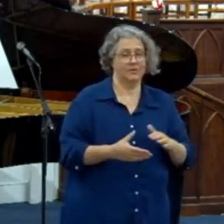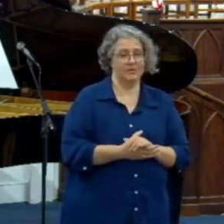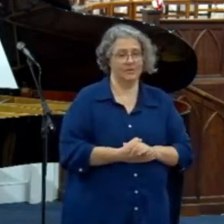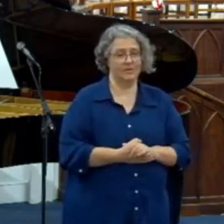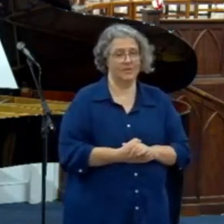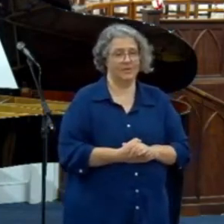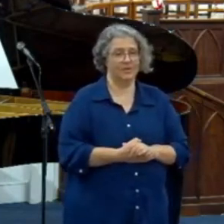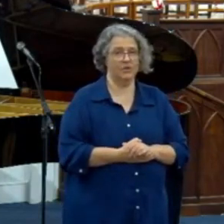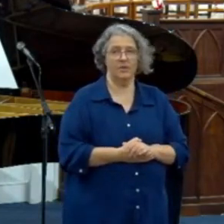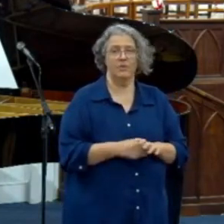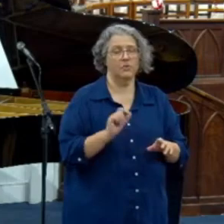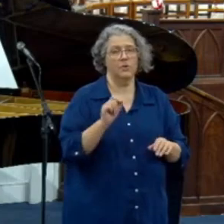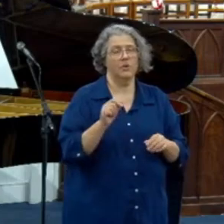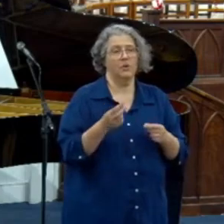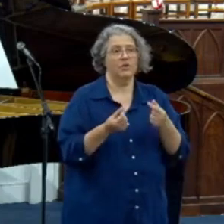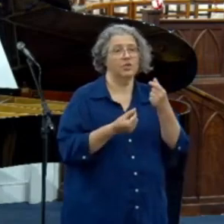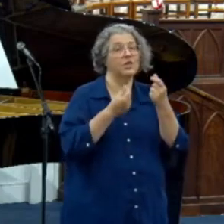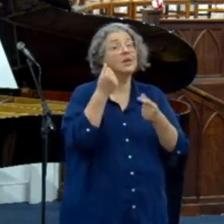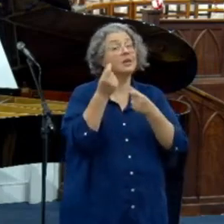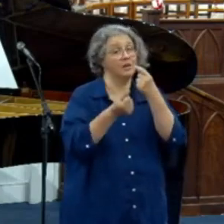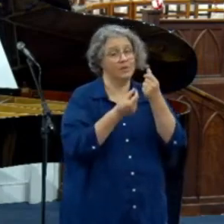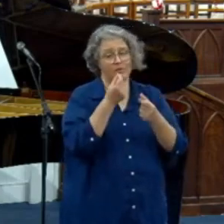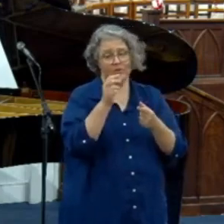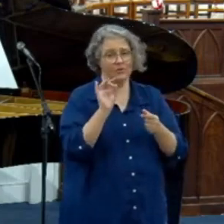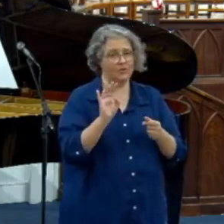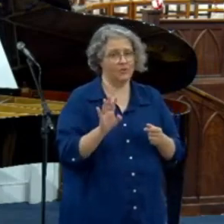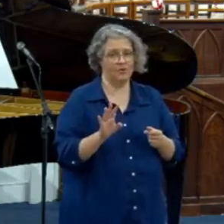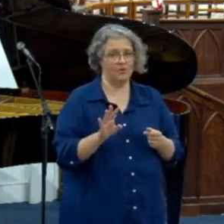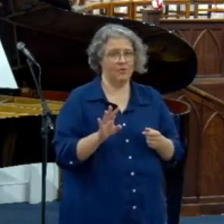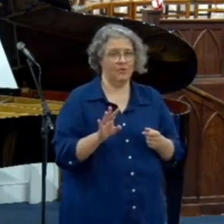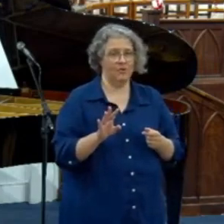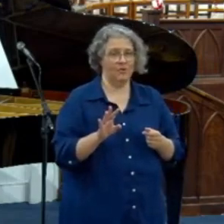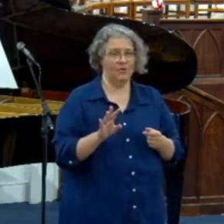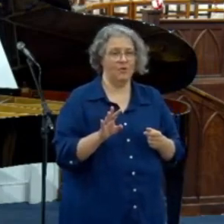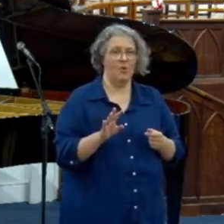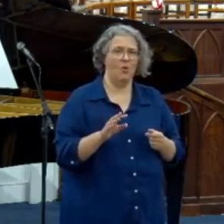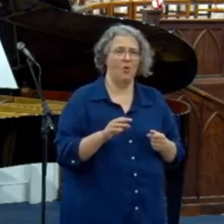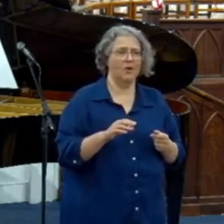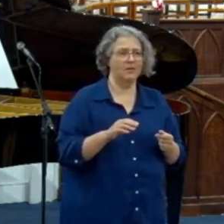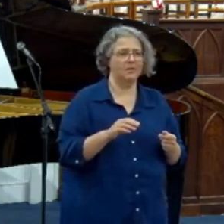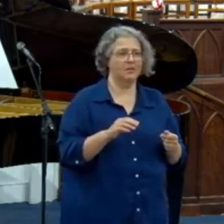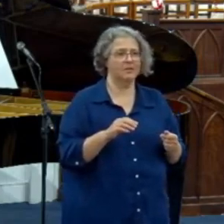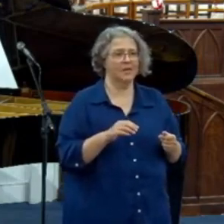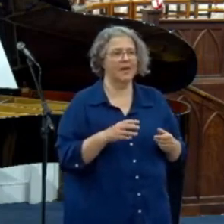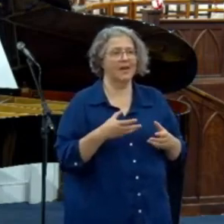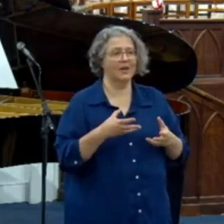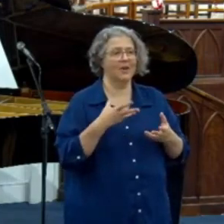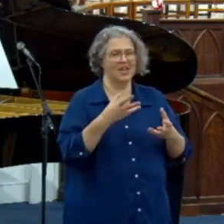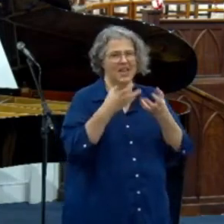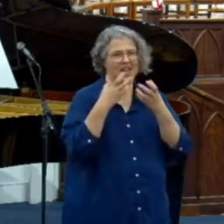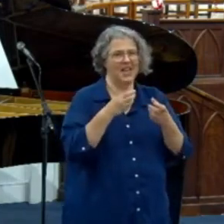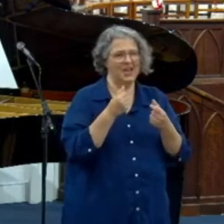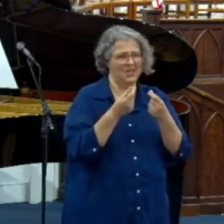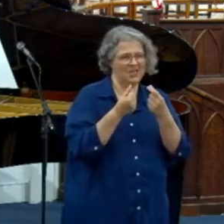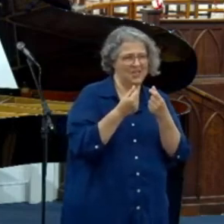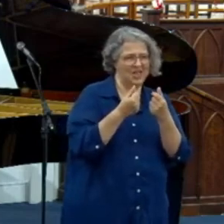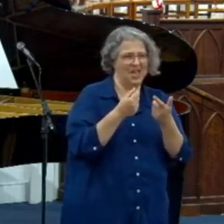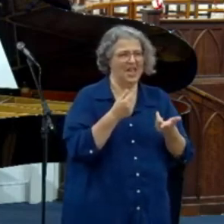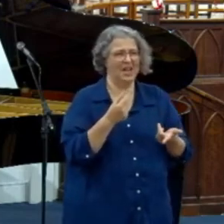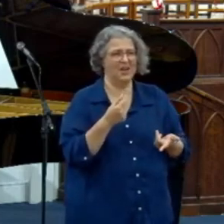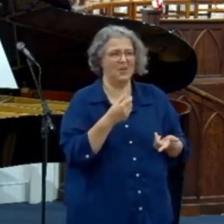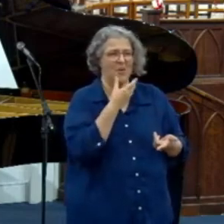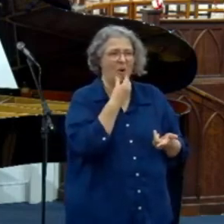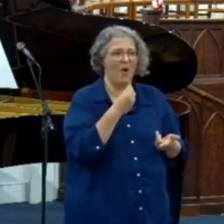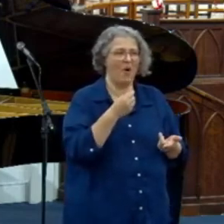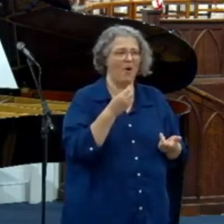necessariamente monetário, dinheiro, avareza do jovem rico, mas tem mais coisas aqui para a